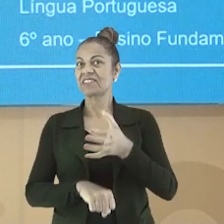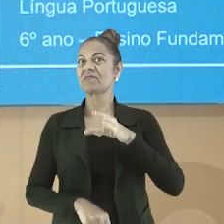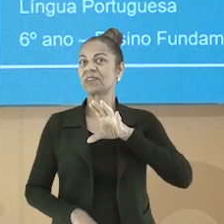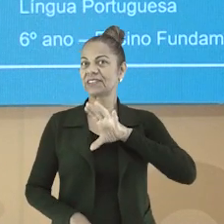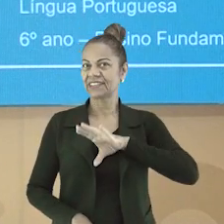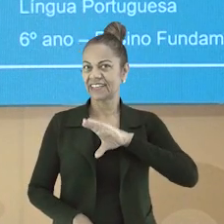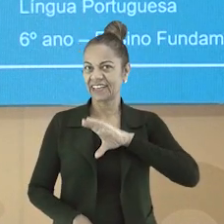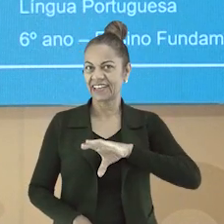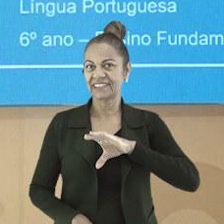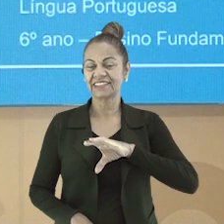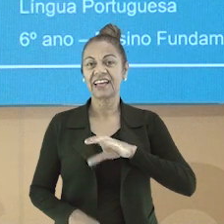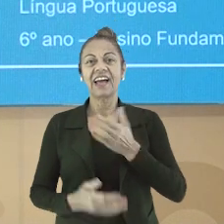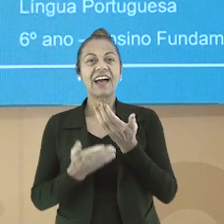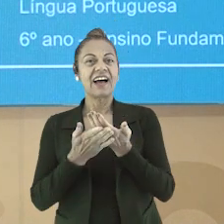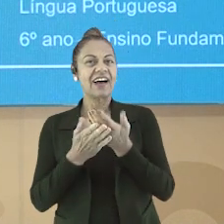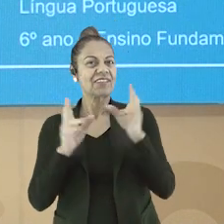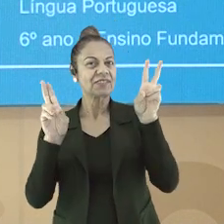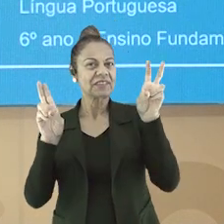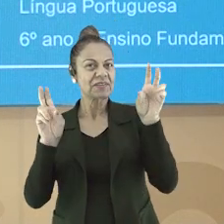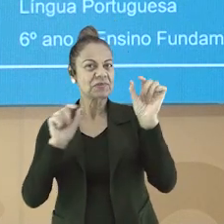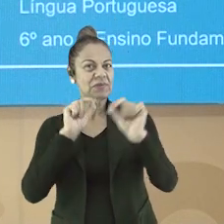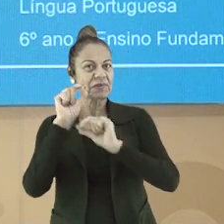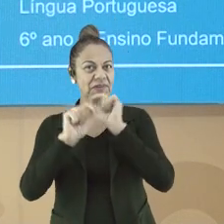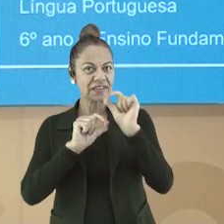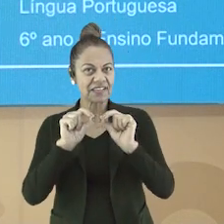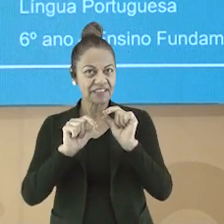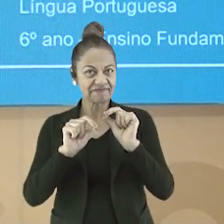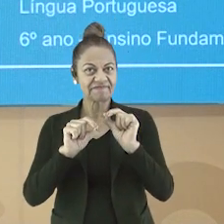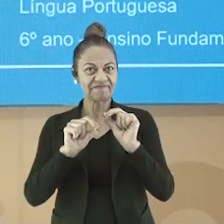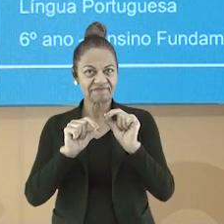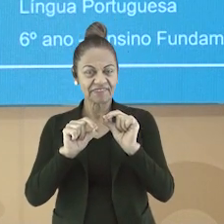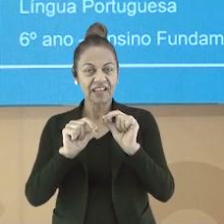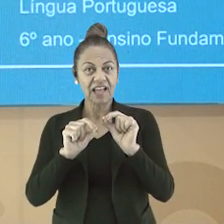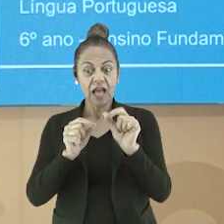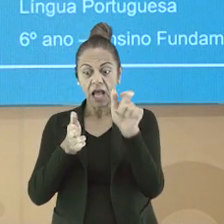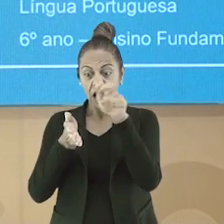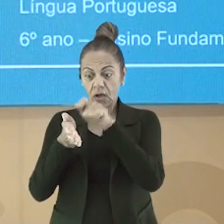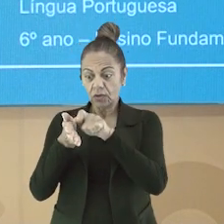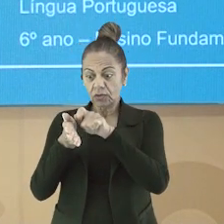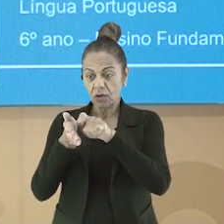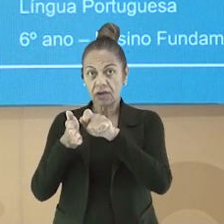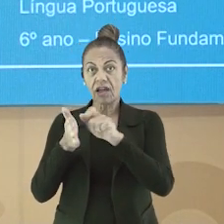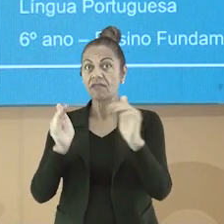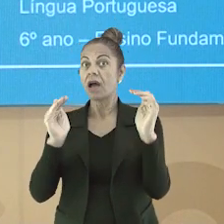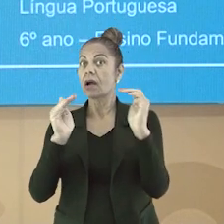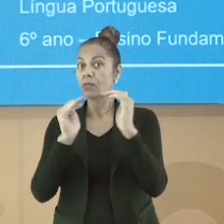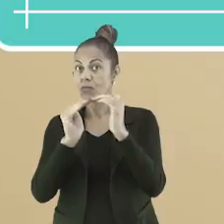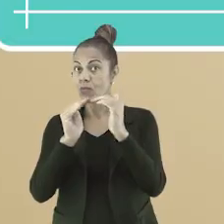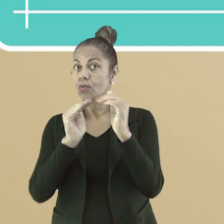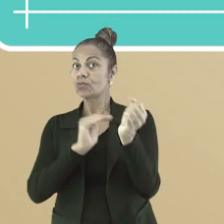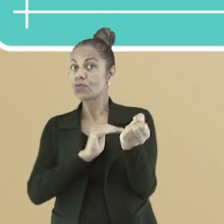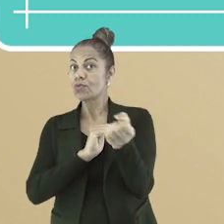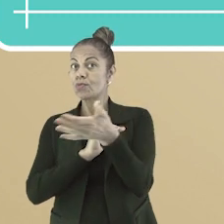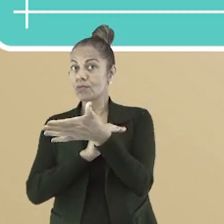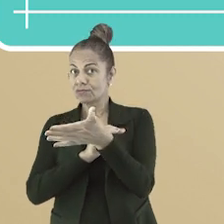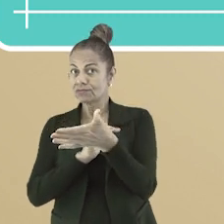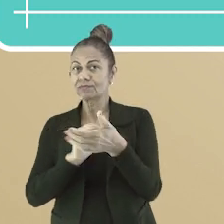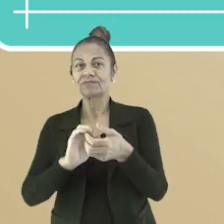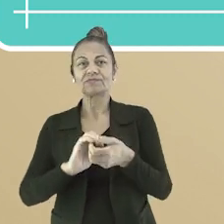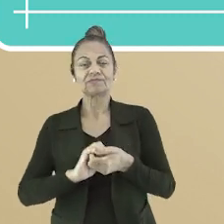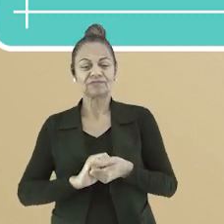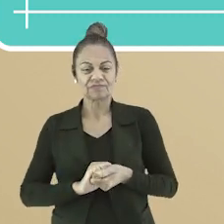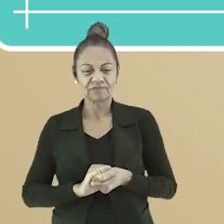O tema da aula de hoje é lembretes sobre o novo acordo ortográfico. Antes de